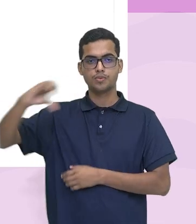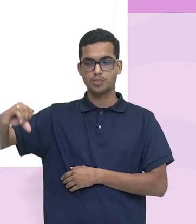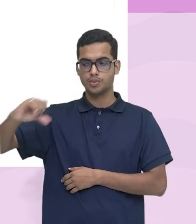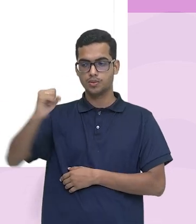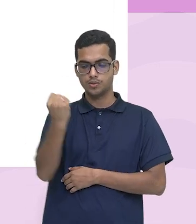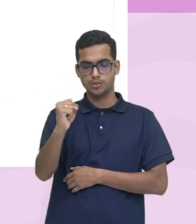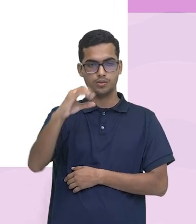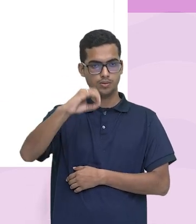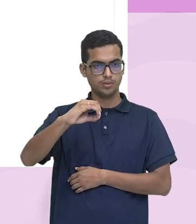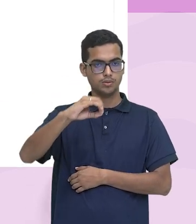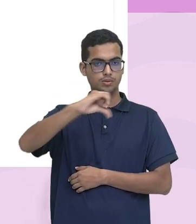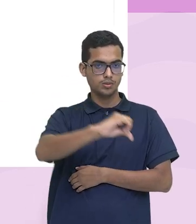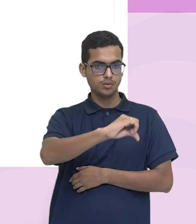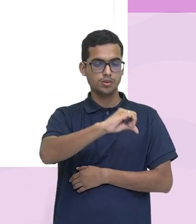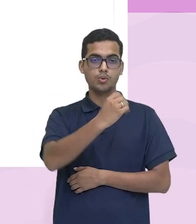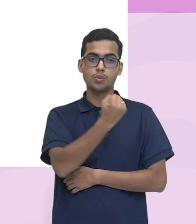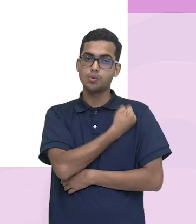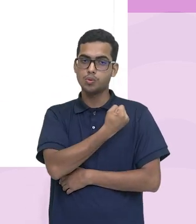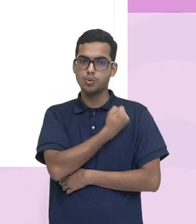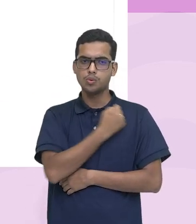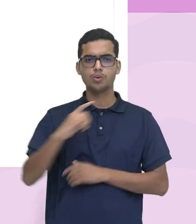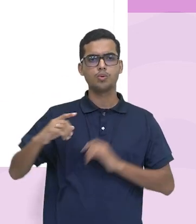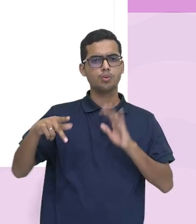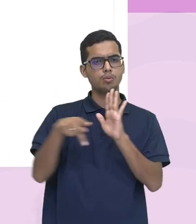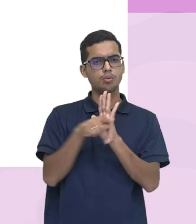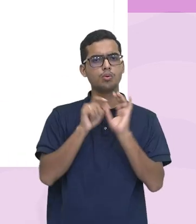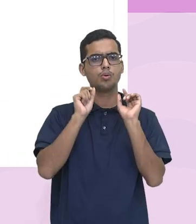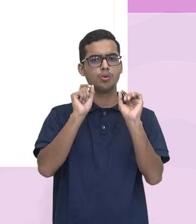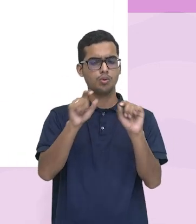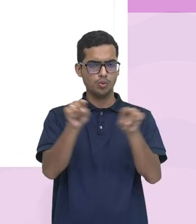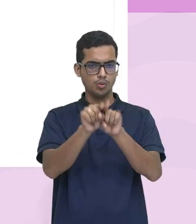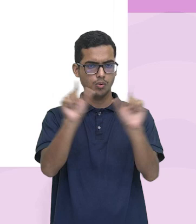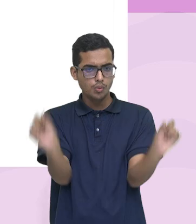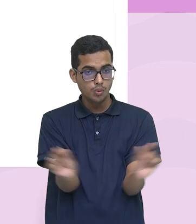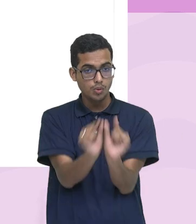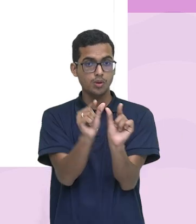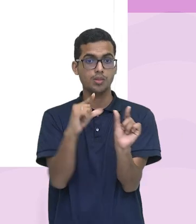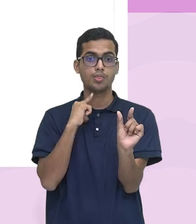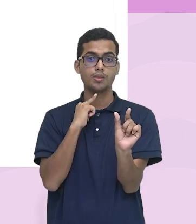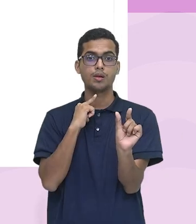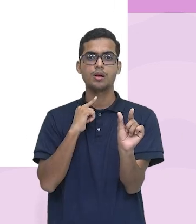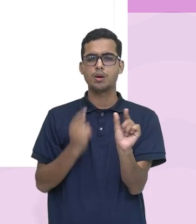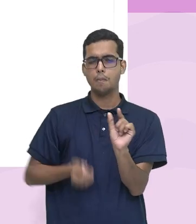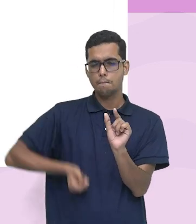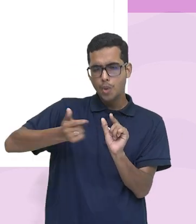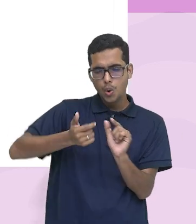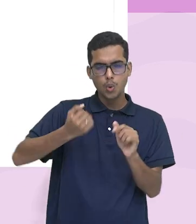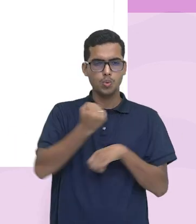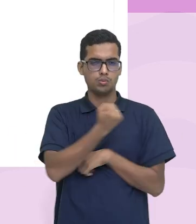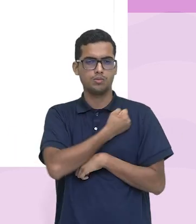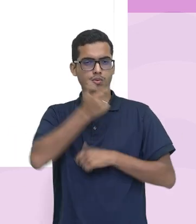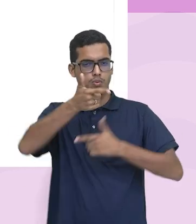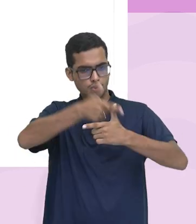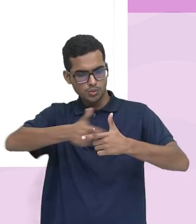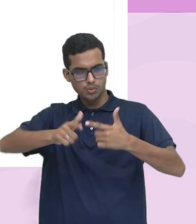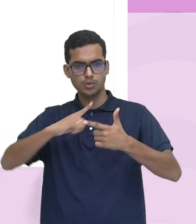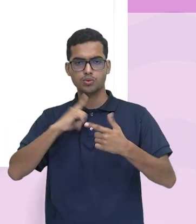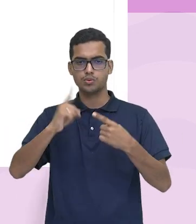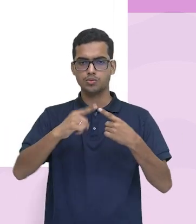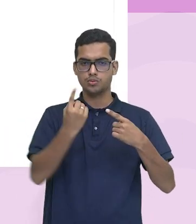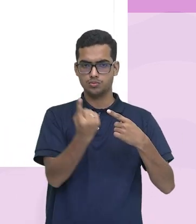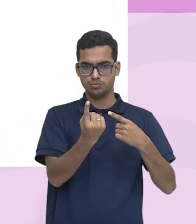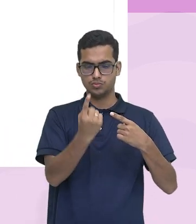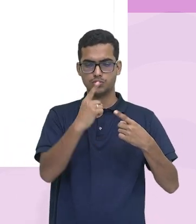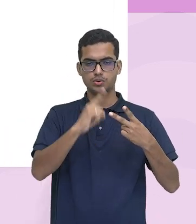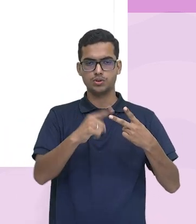9.809. Ele é um número composto, mas ele tem poucos divisores. Olha só, os divisores dele são o